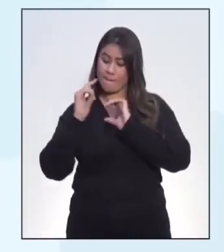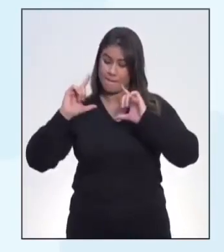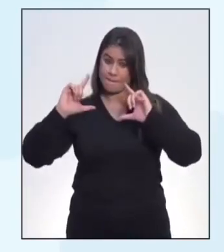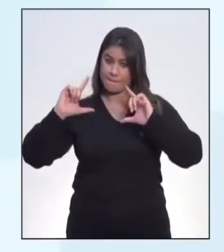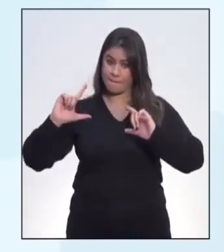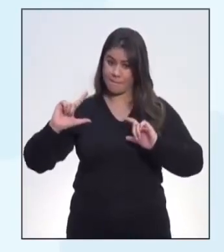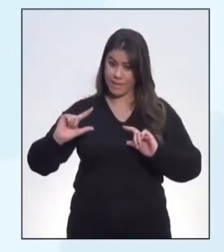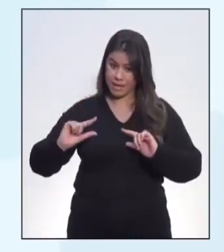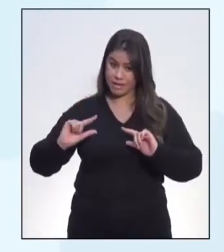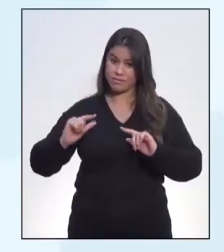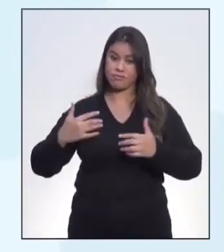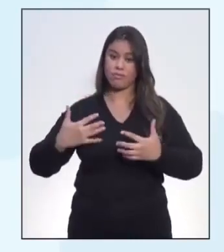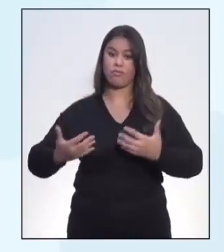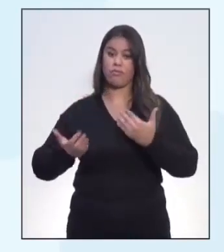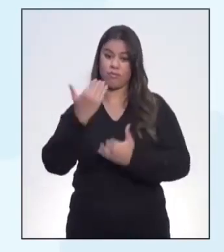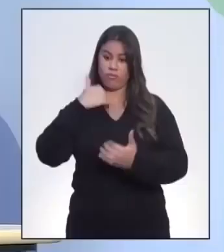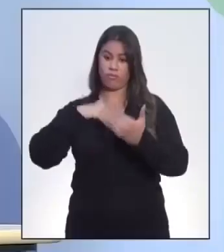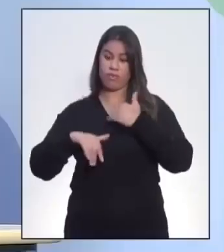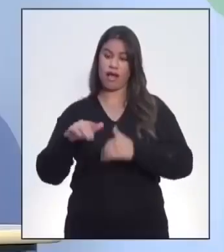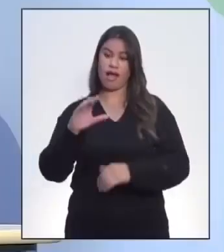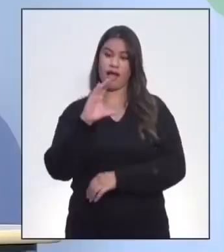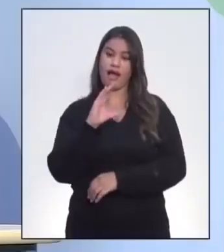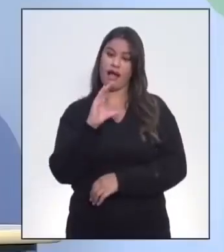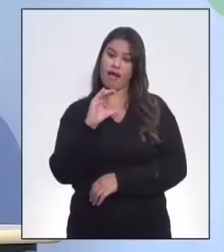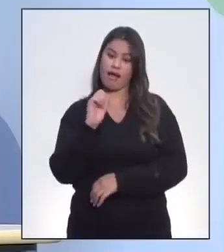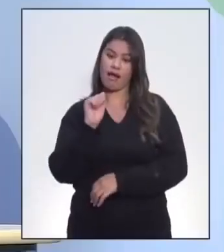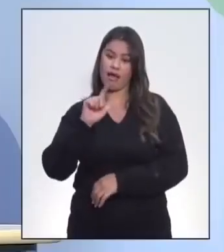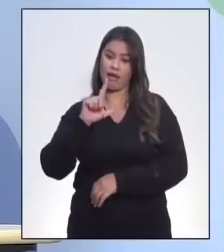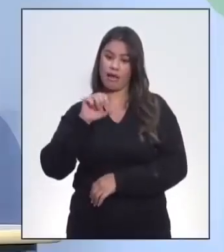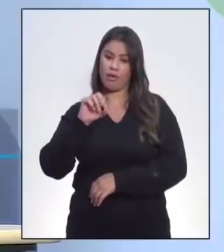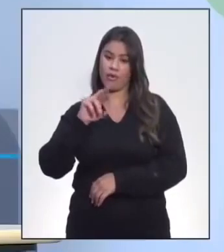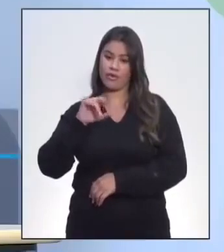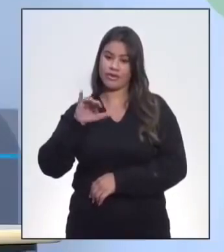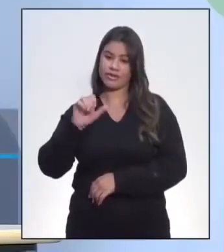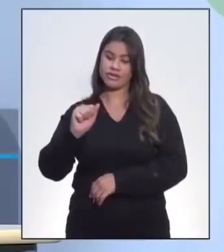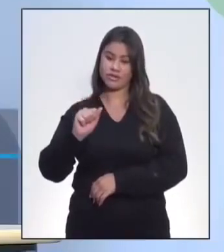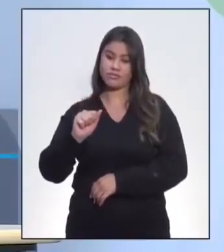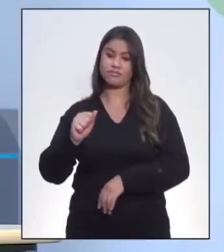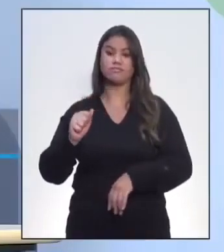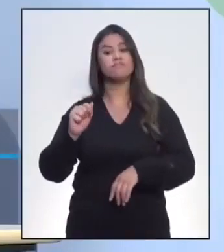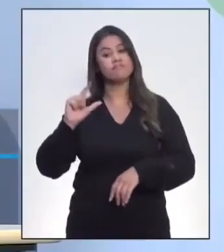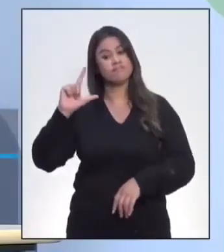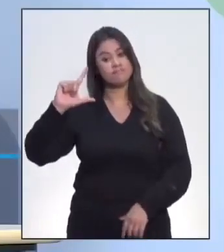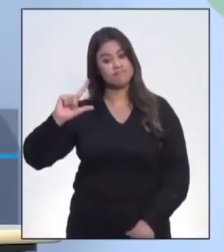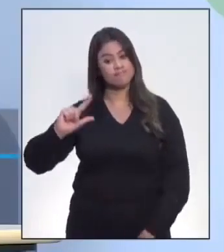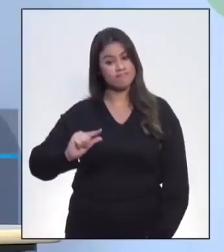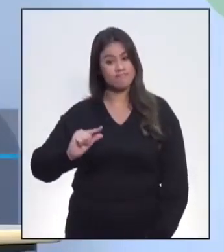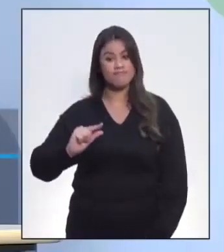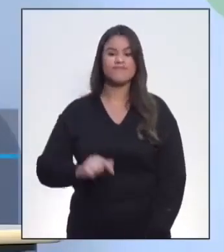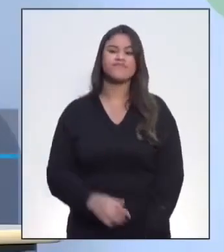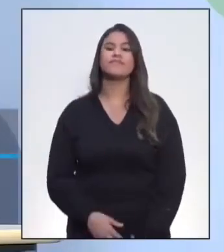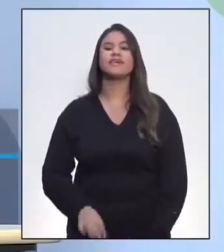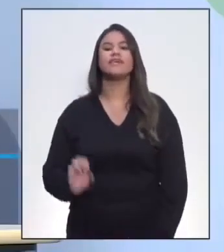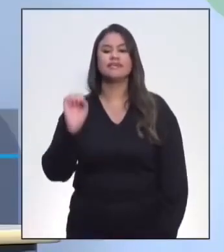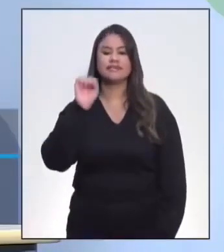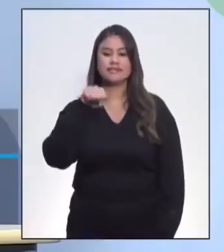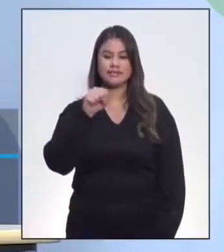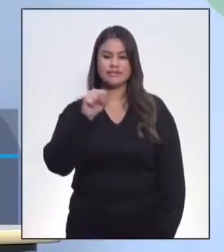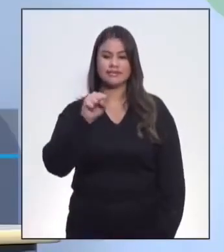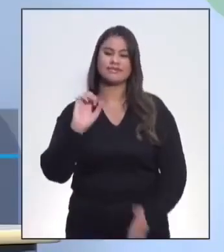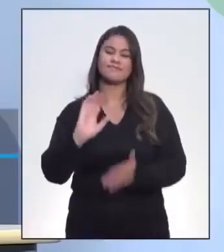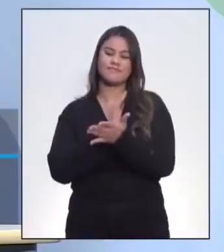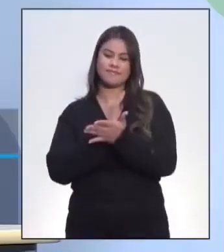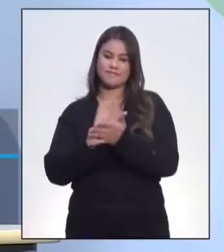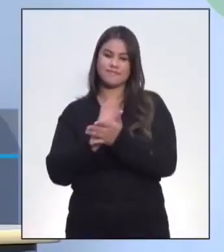está ingerindo. É isso? Bom, é uma possibilidade, né? É o que alguns especialistas dizem, de acordo com o tipo de